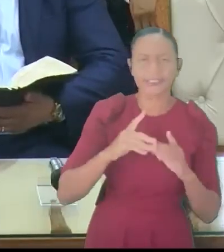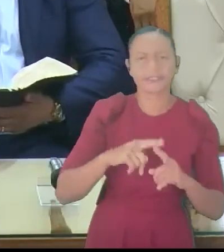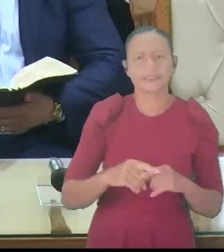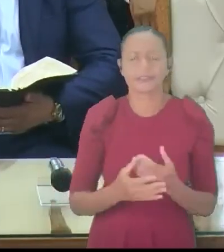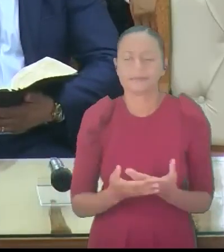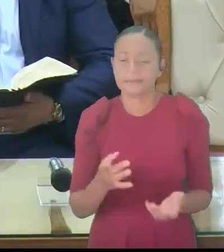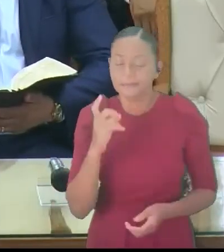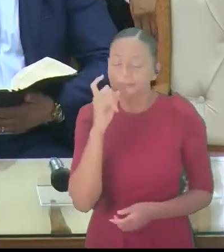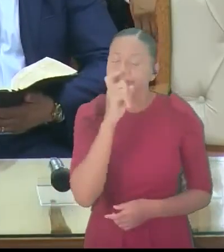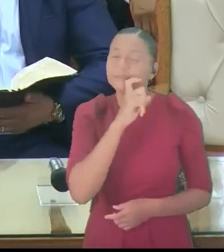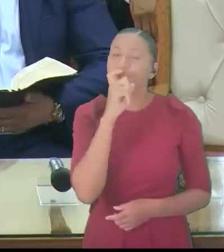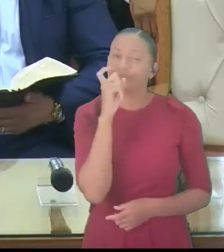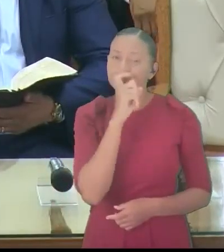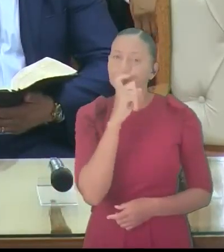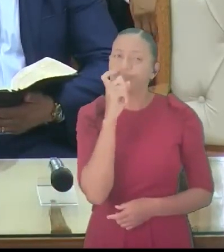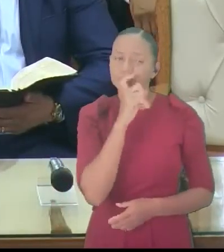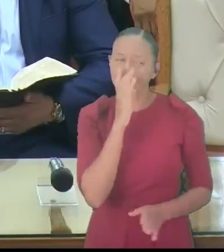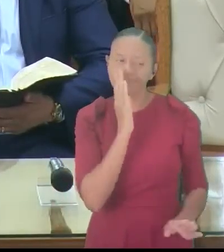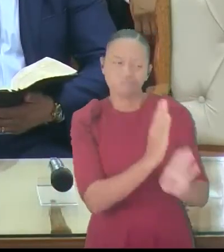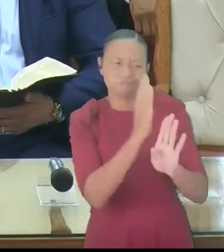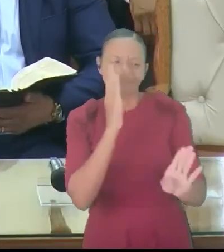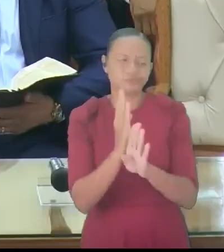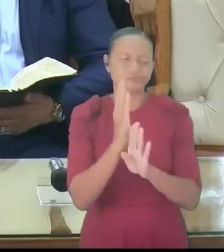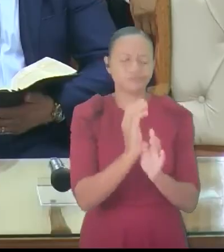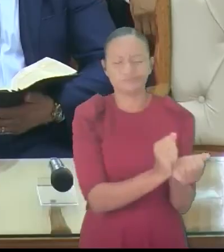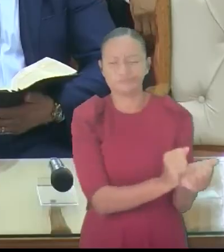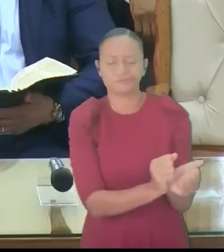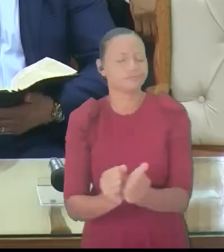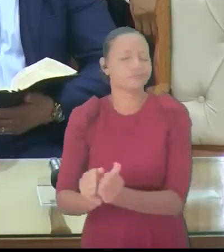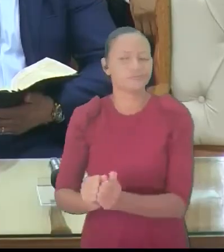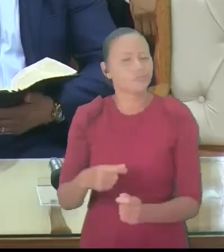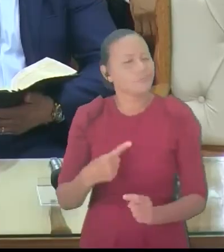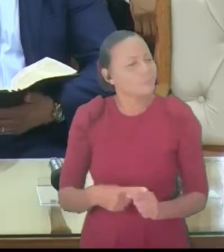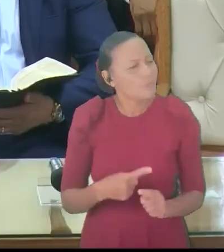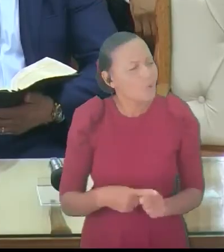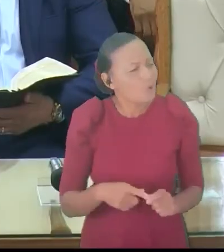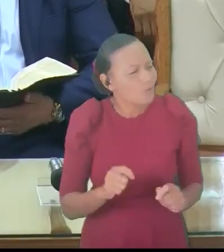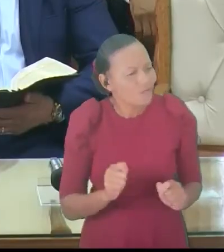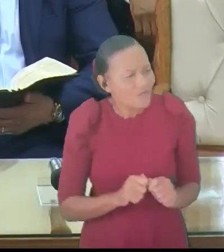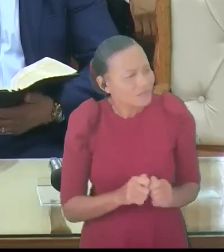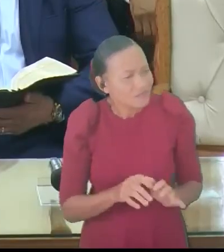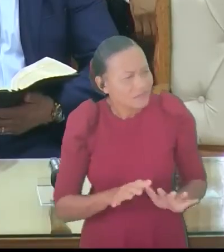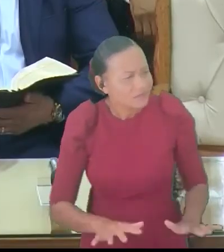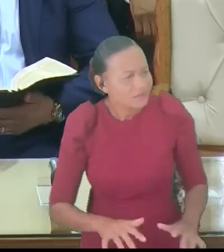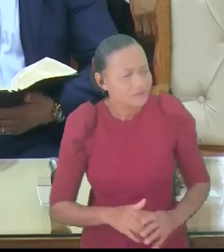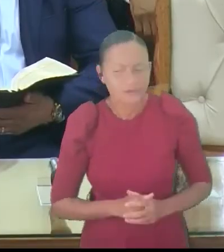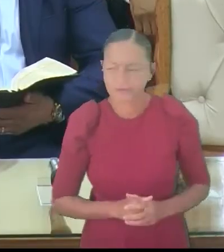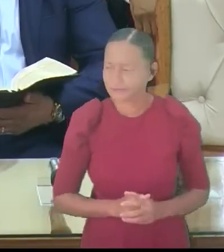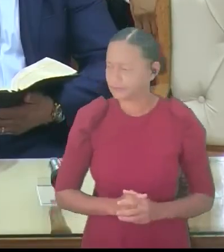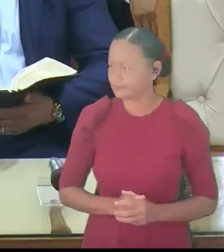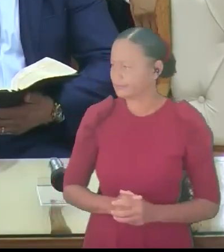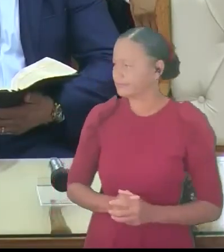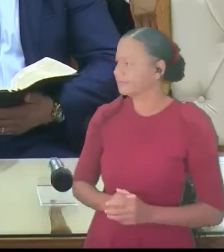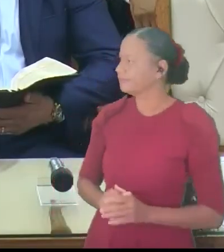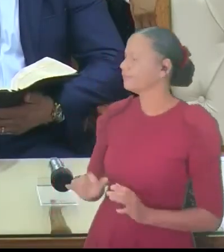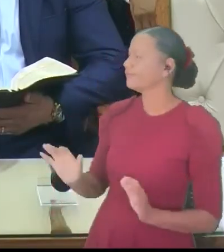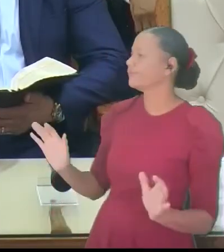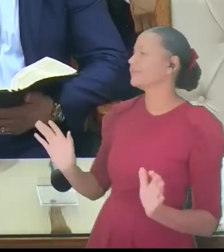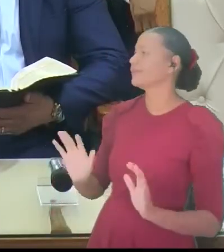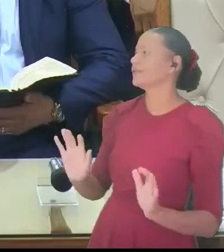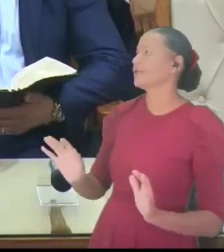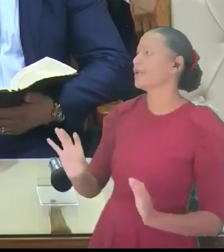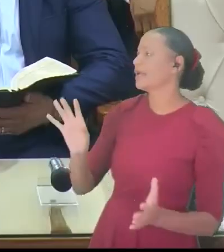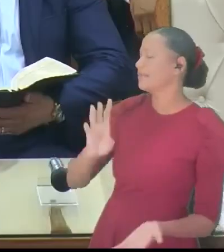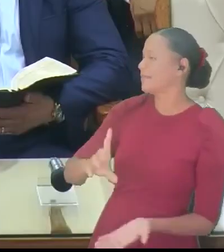dele, a mentira, e perguntaram a ele por que ele fazia aquela falcatrua. E ele respondeu, não, é para que